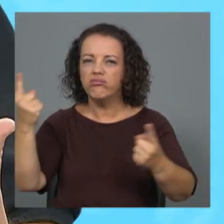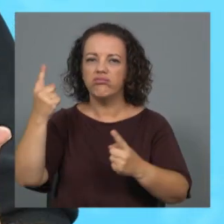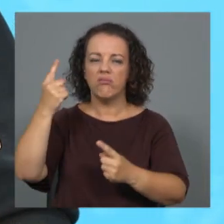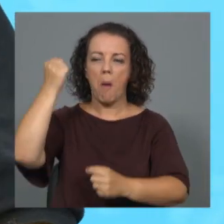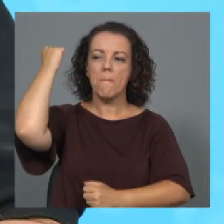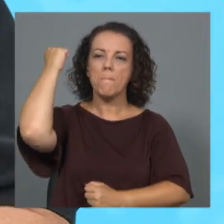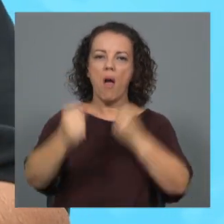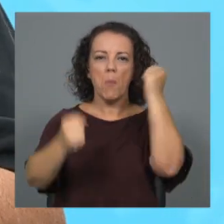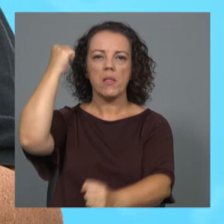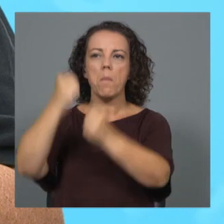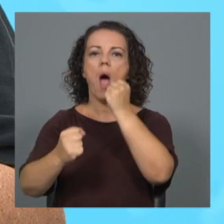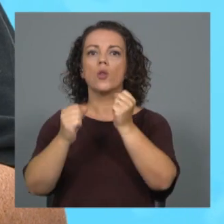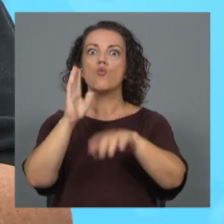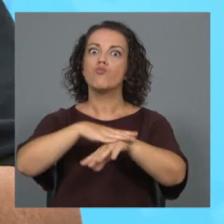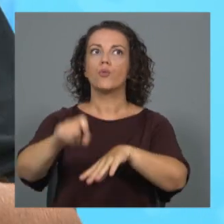nome de Deus,